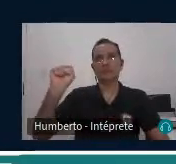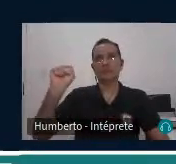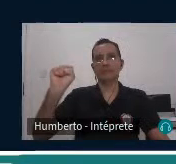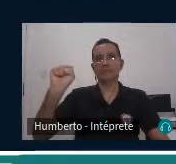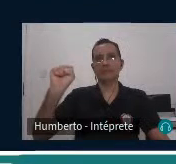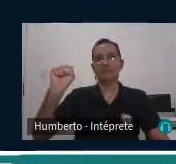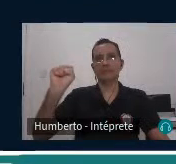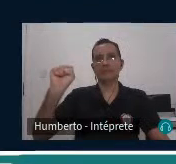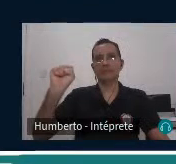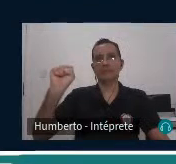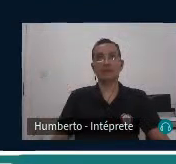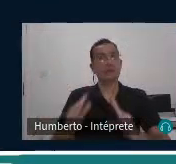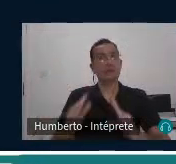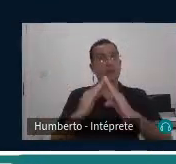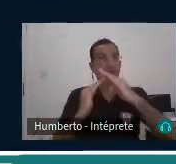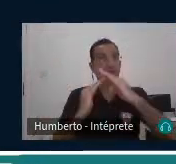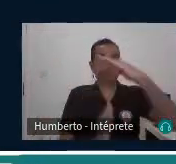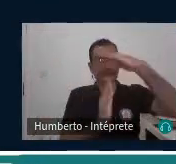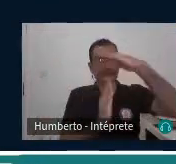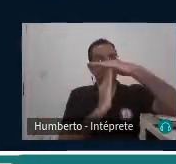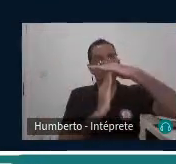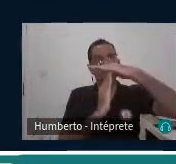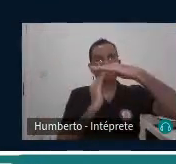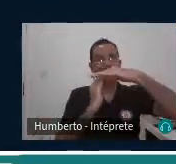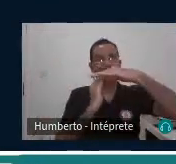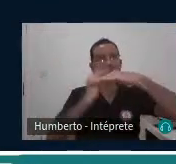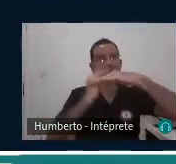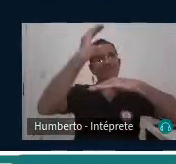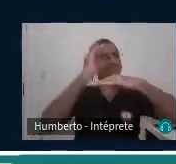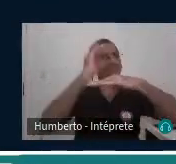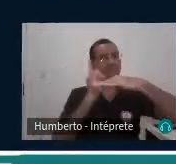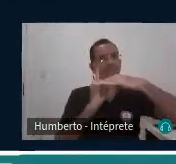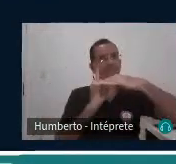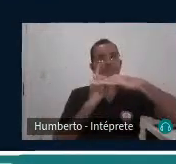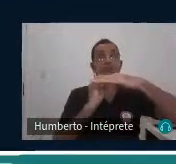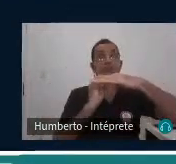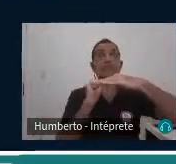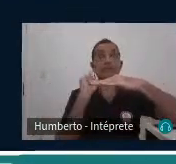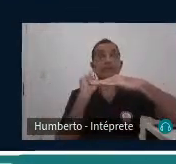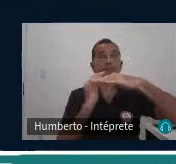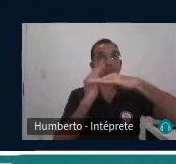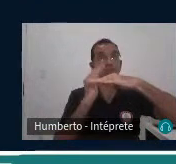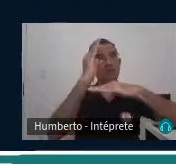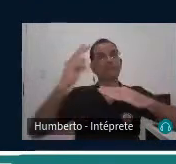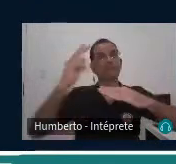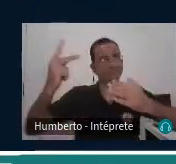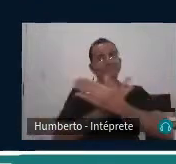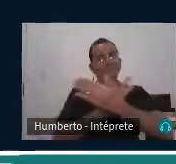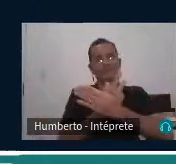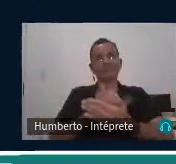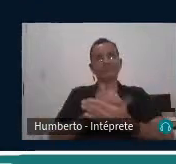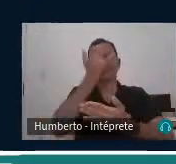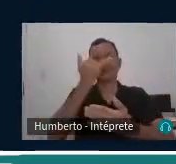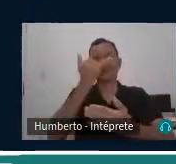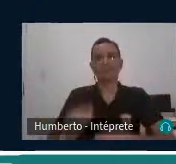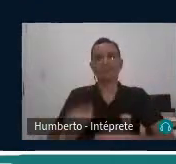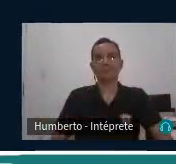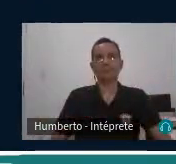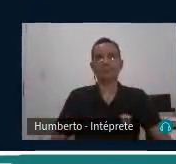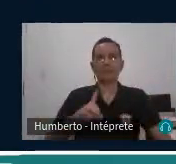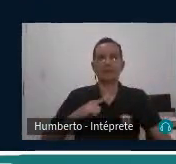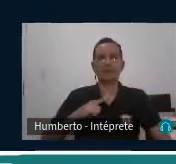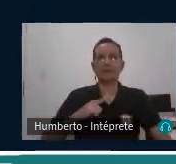a gente não pode passar porque ele corre o perigo de dar errado. Entretanto, aqui a gente tem uma falha pequena. A gente